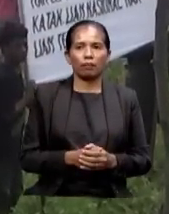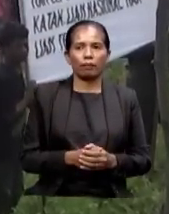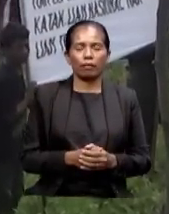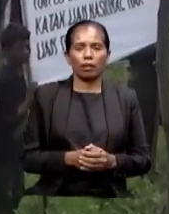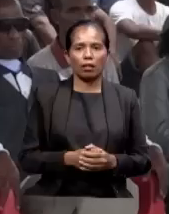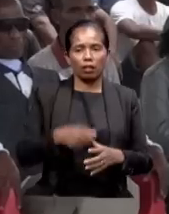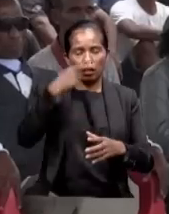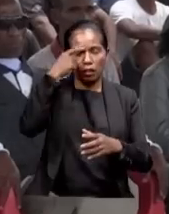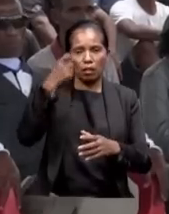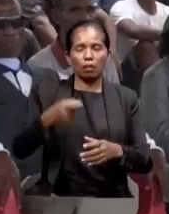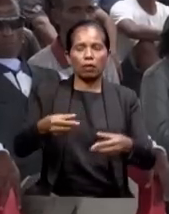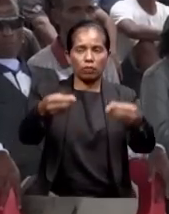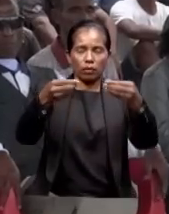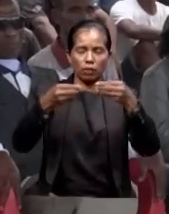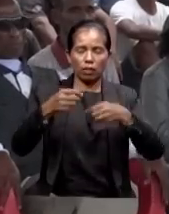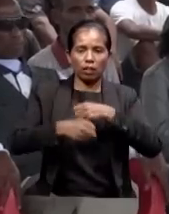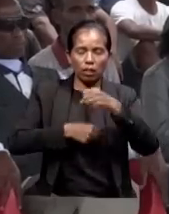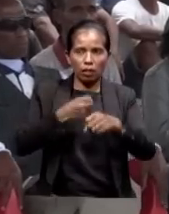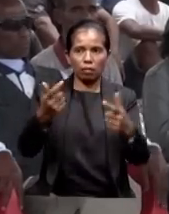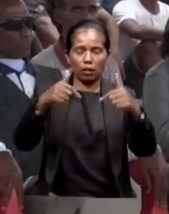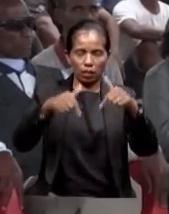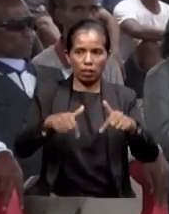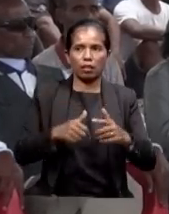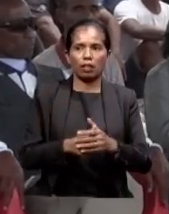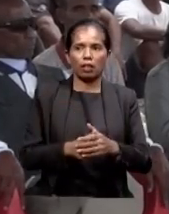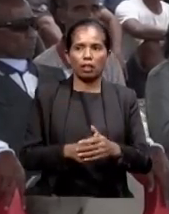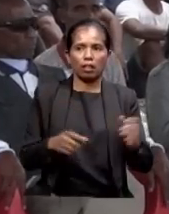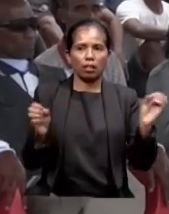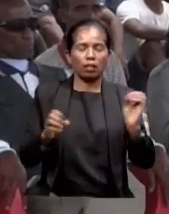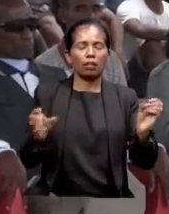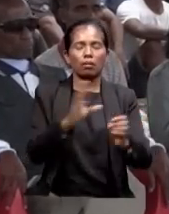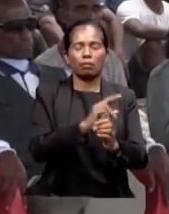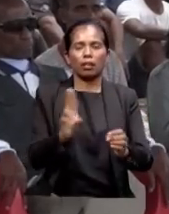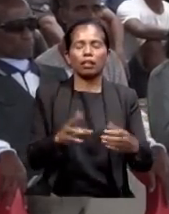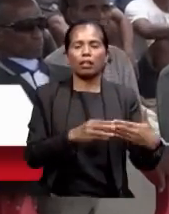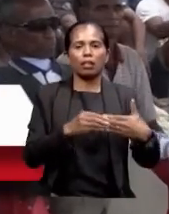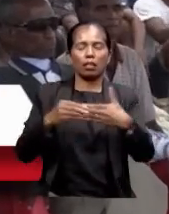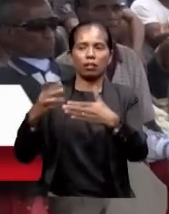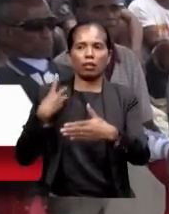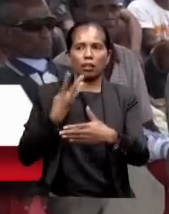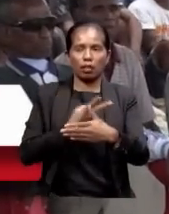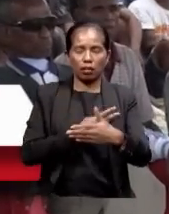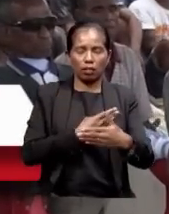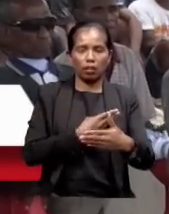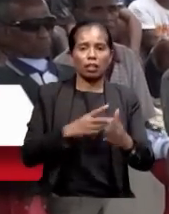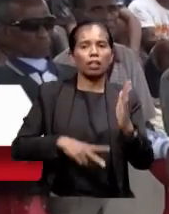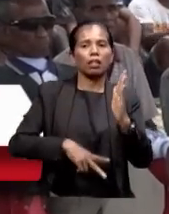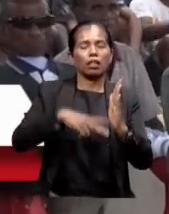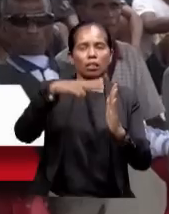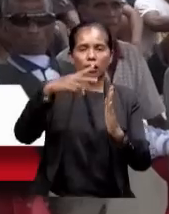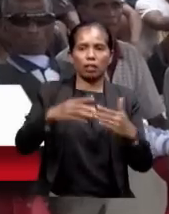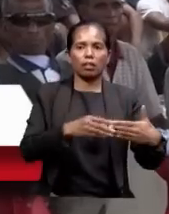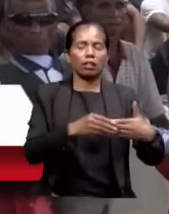hane, la koi ema sira pendado, da patria sira mai ukum fali ita. Libertasaun patria